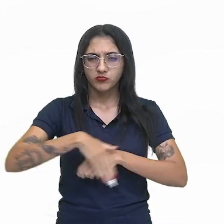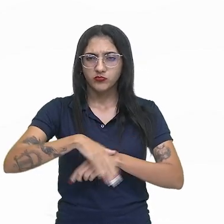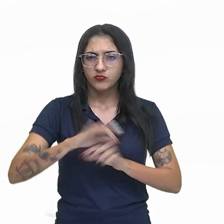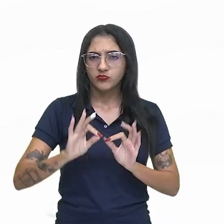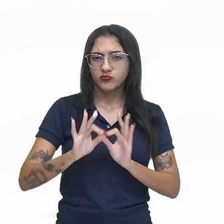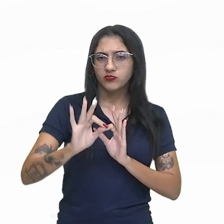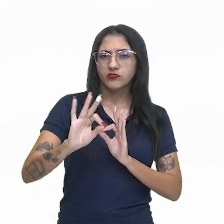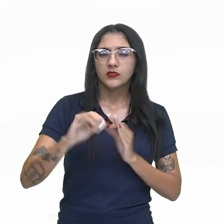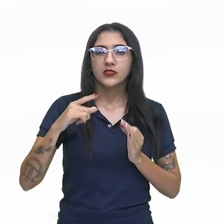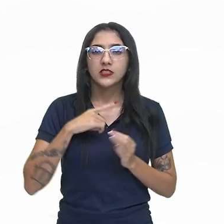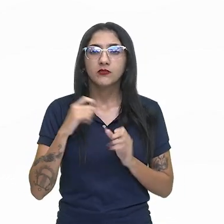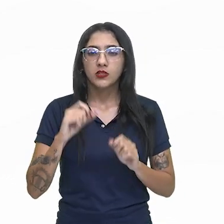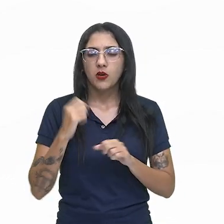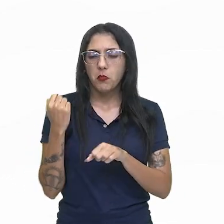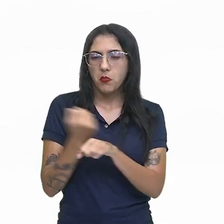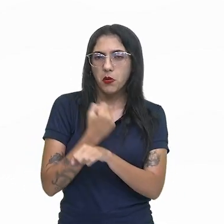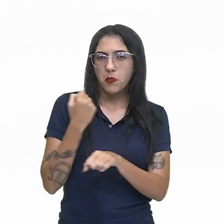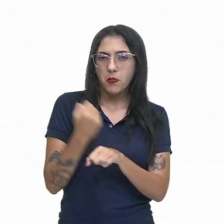aí, ó,